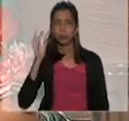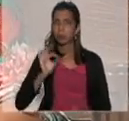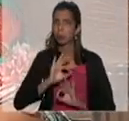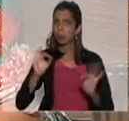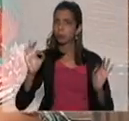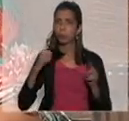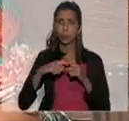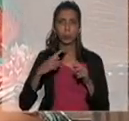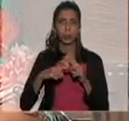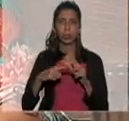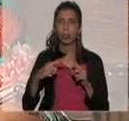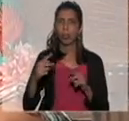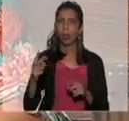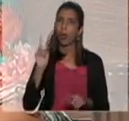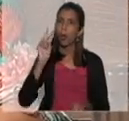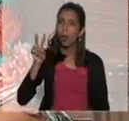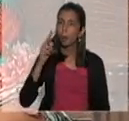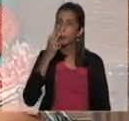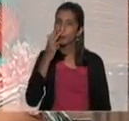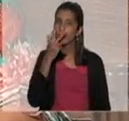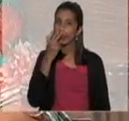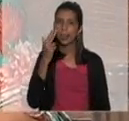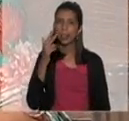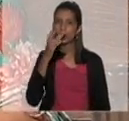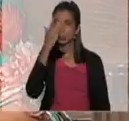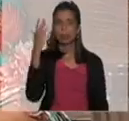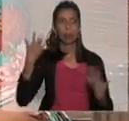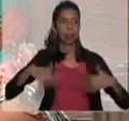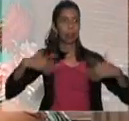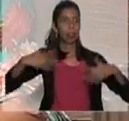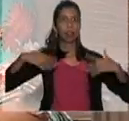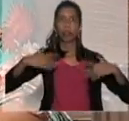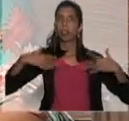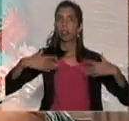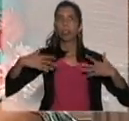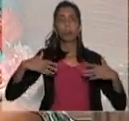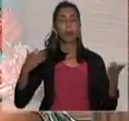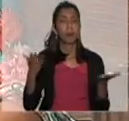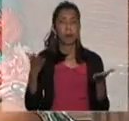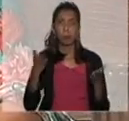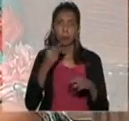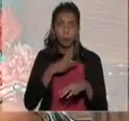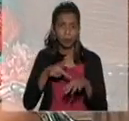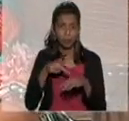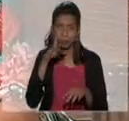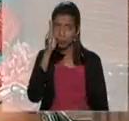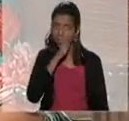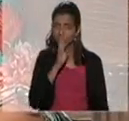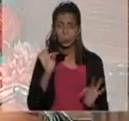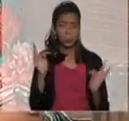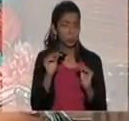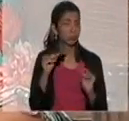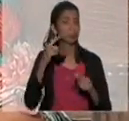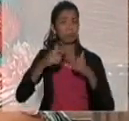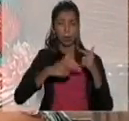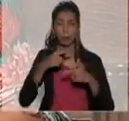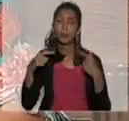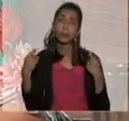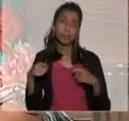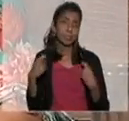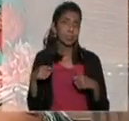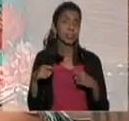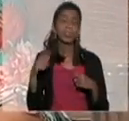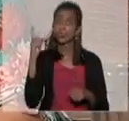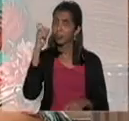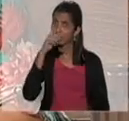ótimo porque também não ficam olhando para você como se aquela pessoa que tá matando cachorro a grito mas no país que a gente vive hoje todo mundo precisa trabalhar sim a